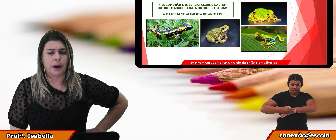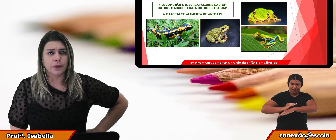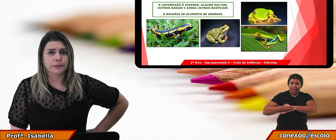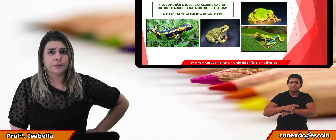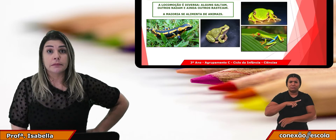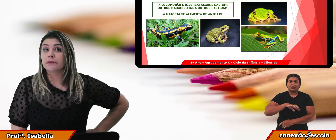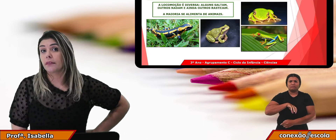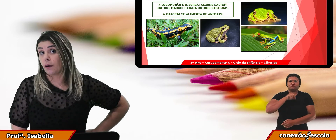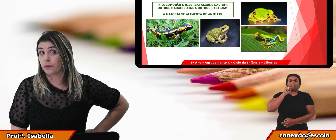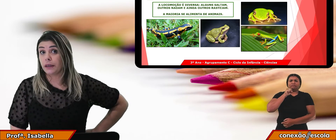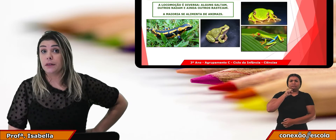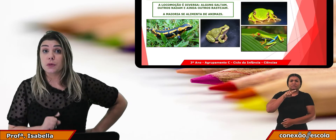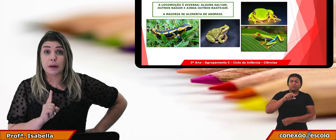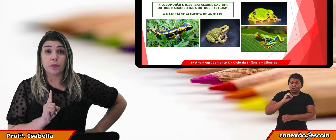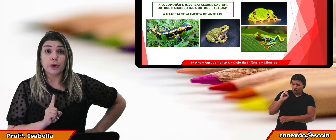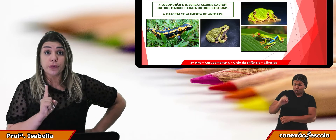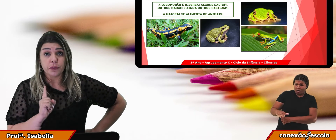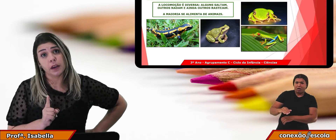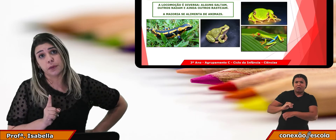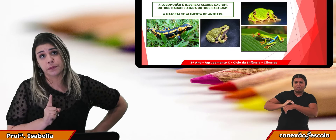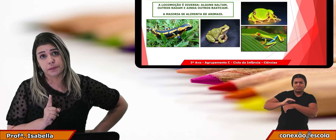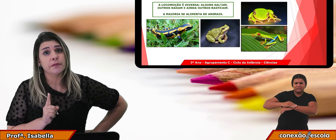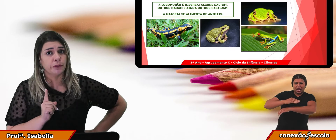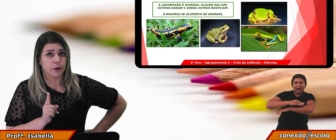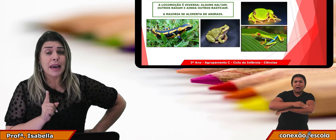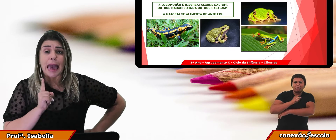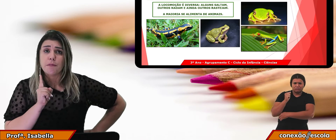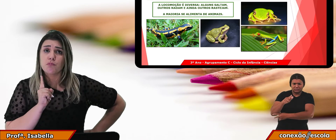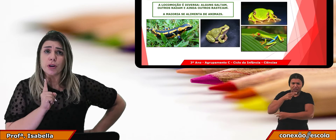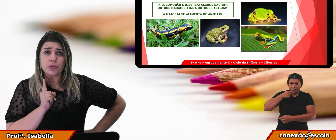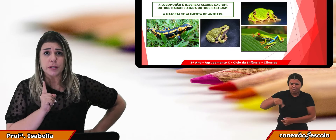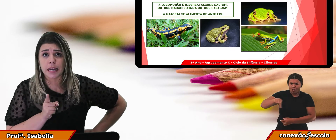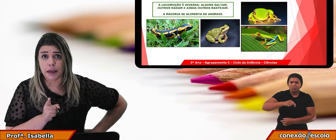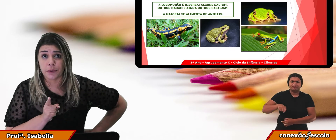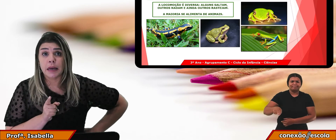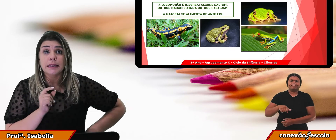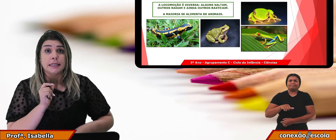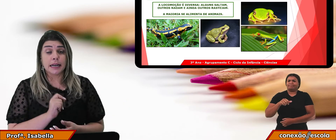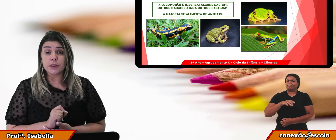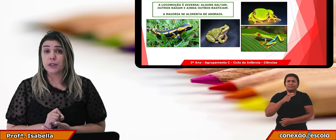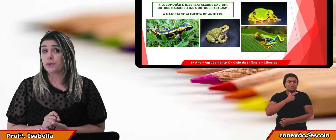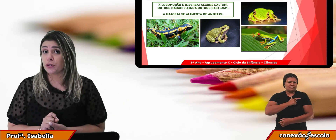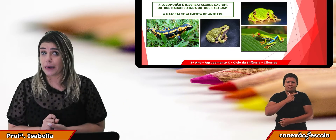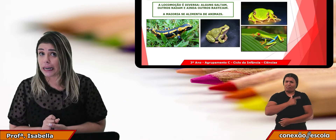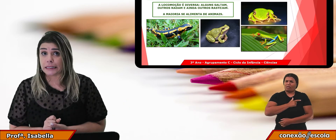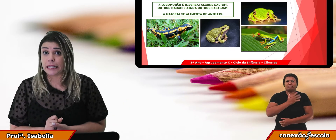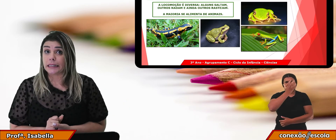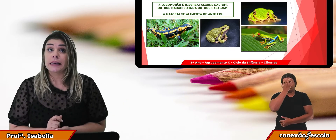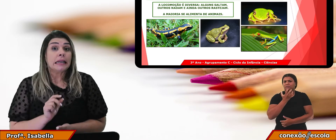aquele animal? Não. E isso é muito feio, viu? É muito sério. Tem certos tipos